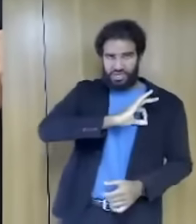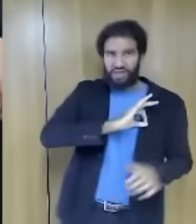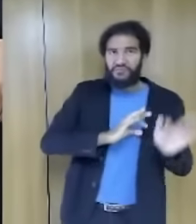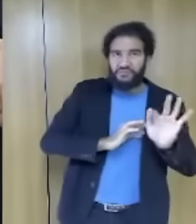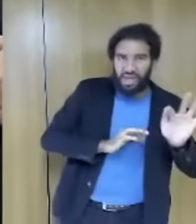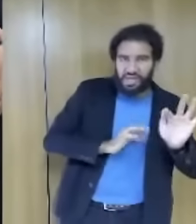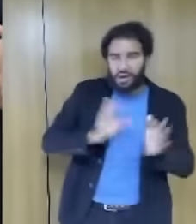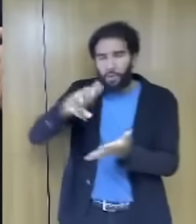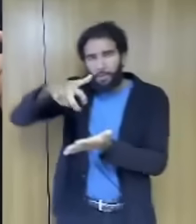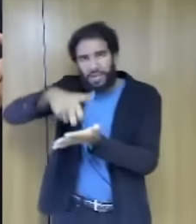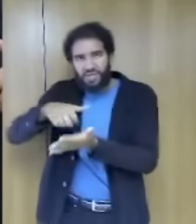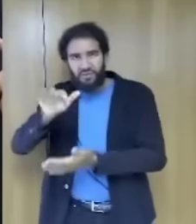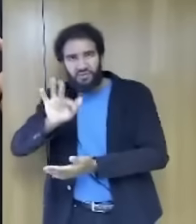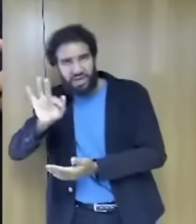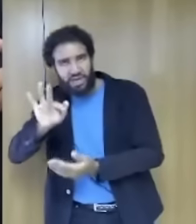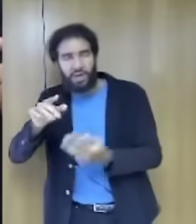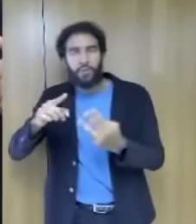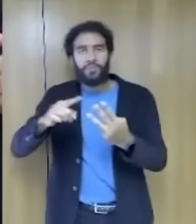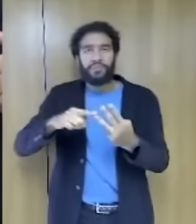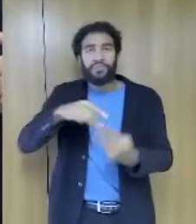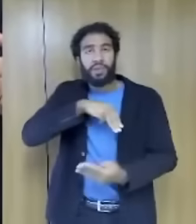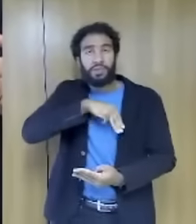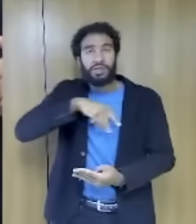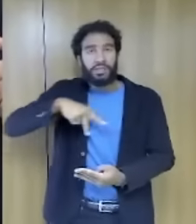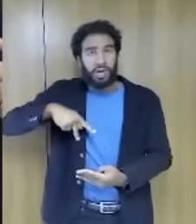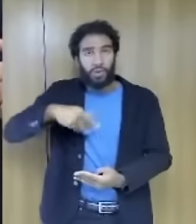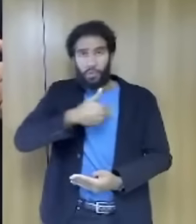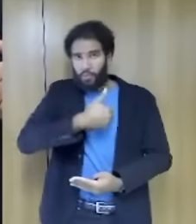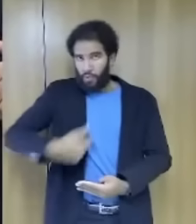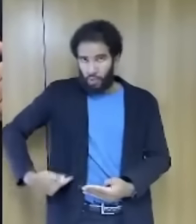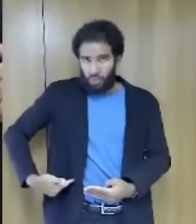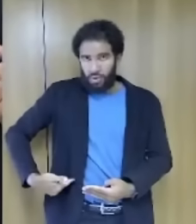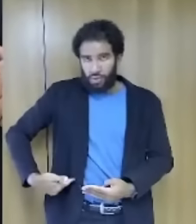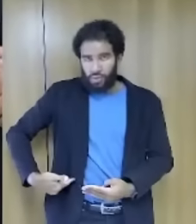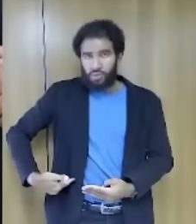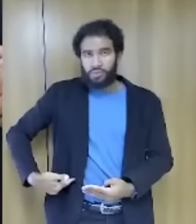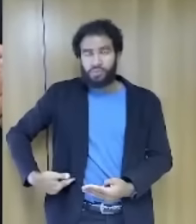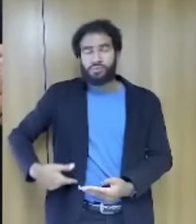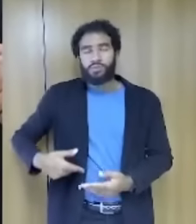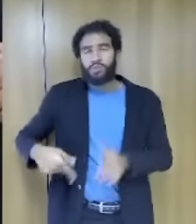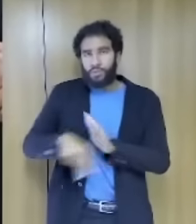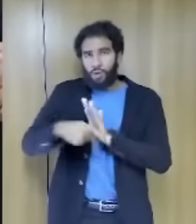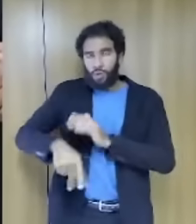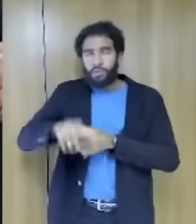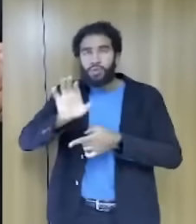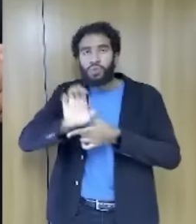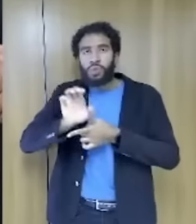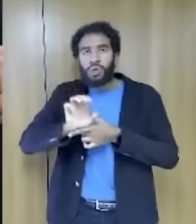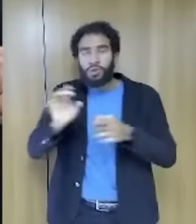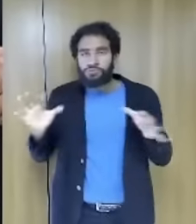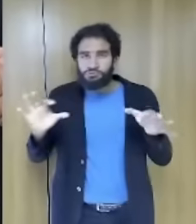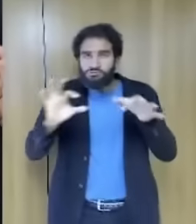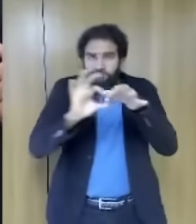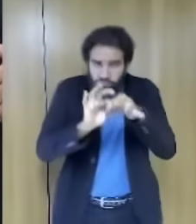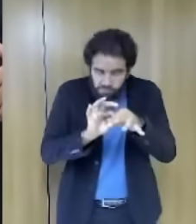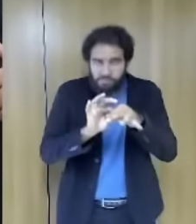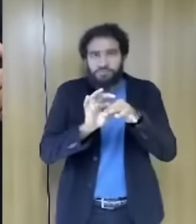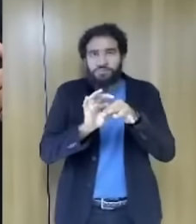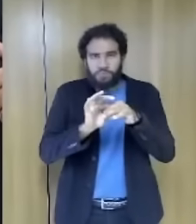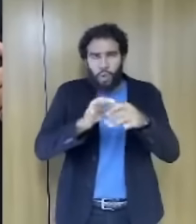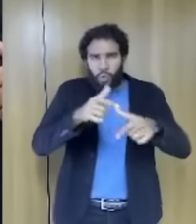Polícia Penal Federal e o Ministério Público do Rio de Janeiro. Esse trabalho conseguiu